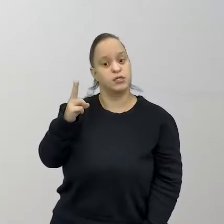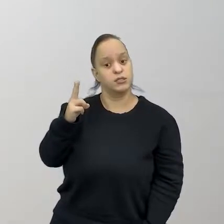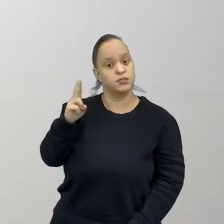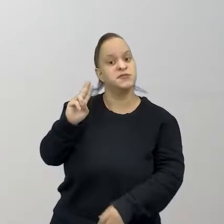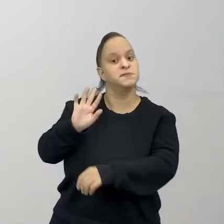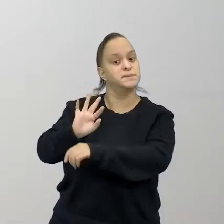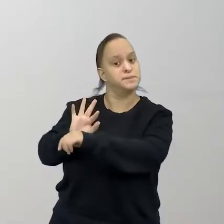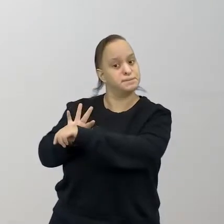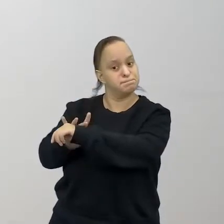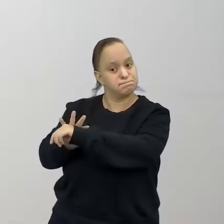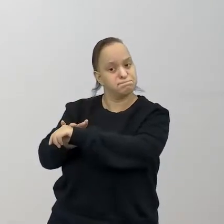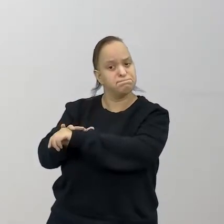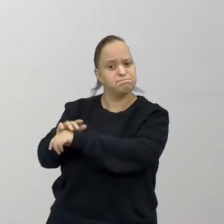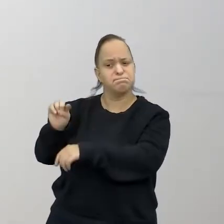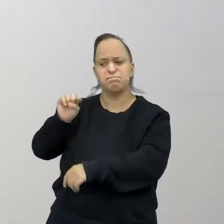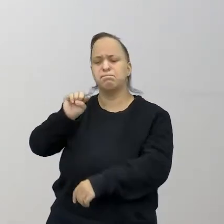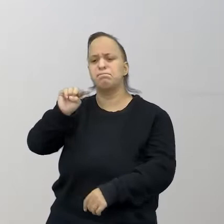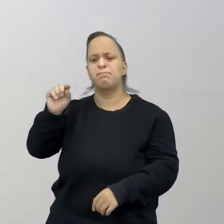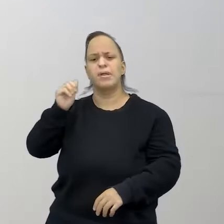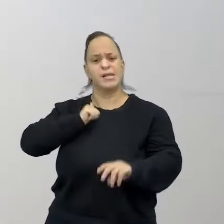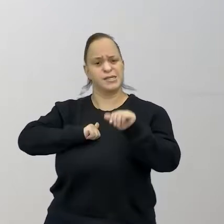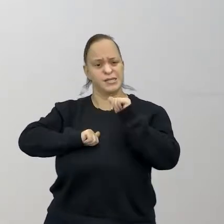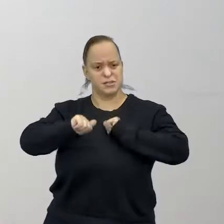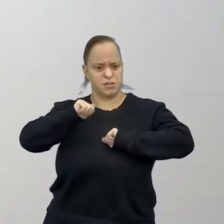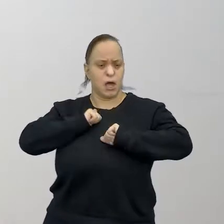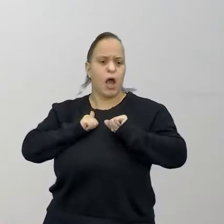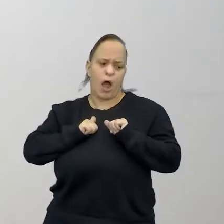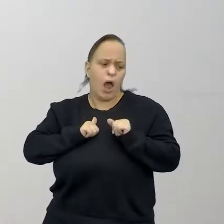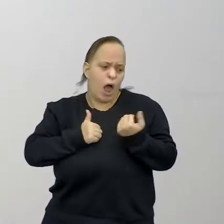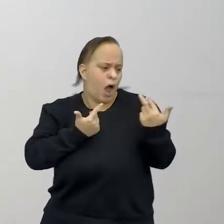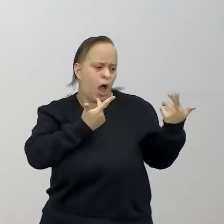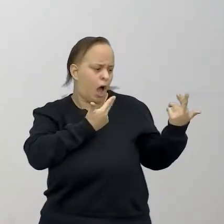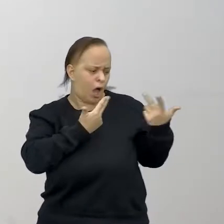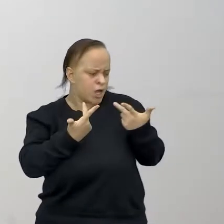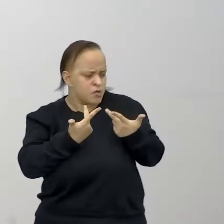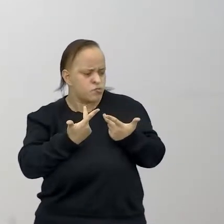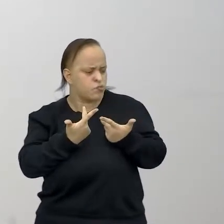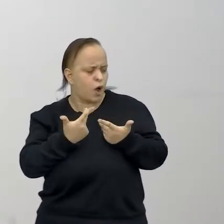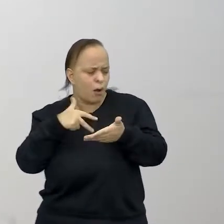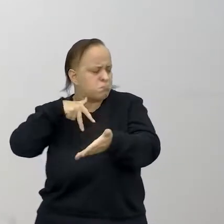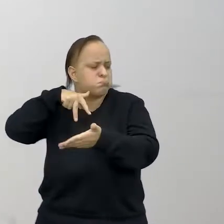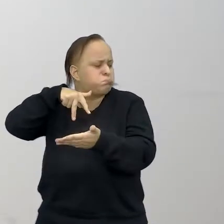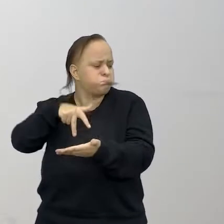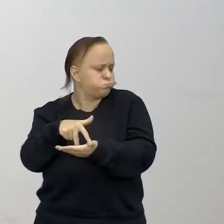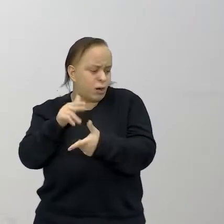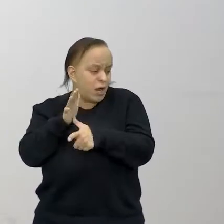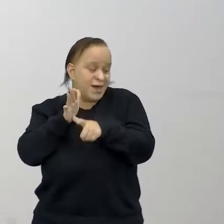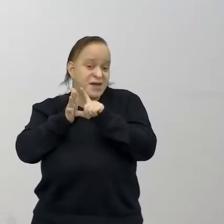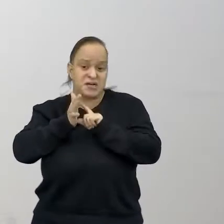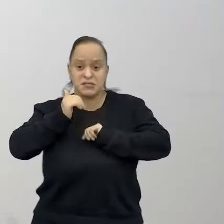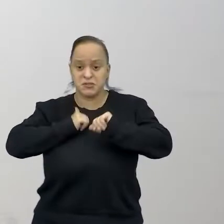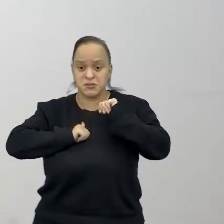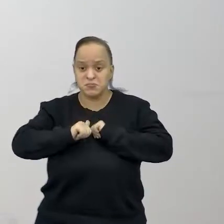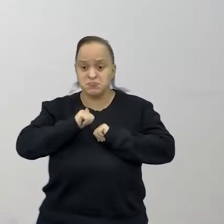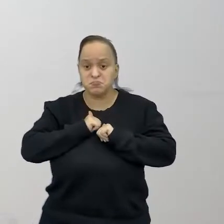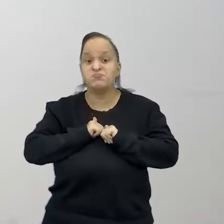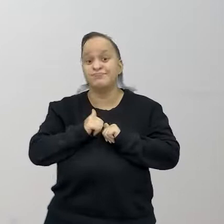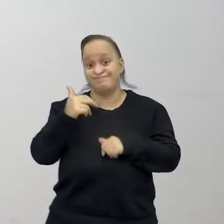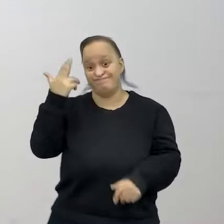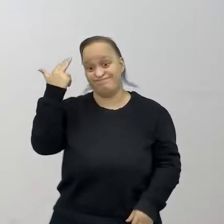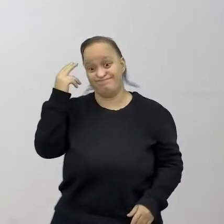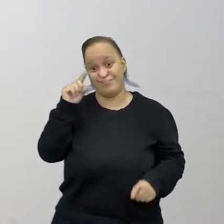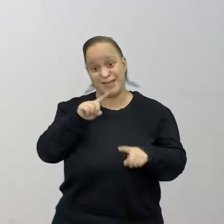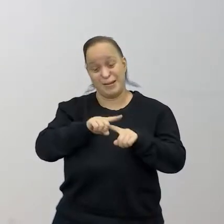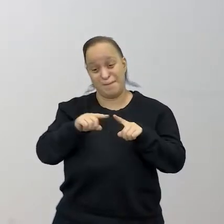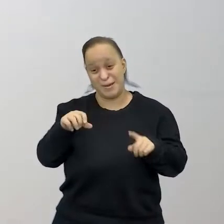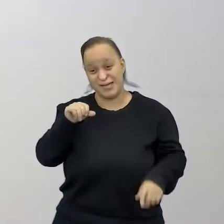assim, aquela pessoa é ansiosa, mas eu também fico ansiosa antes de uma apresentação. Bom, todos nós ficamos. Mas se você começa a